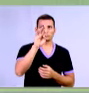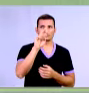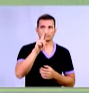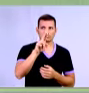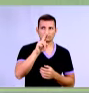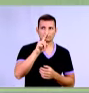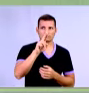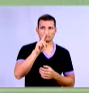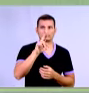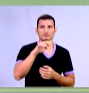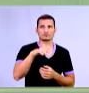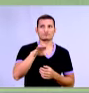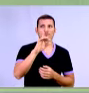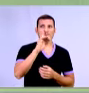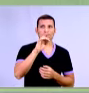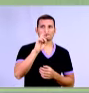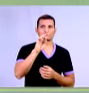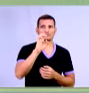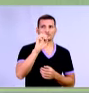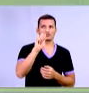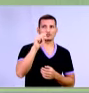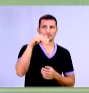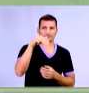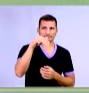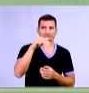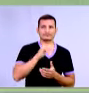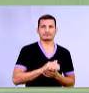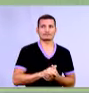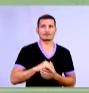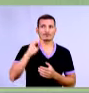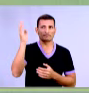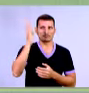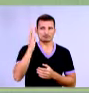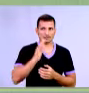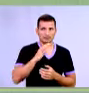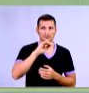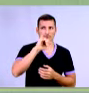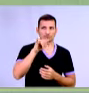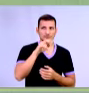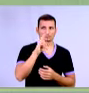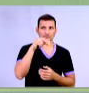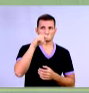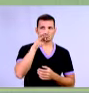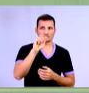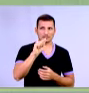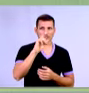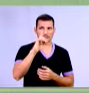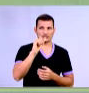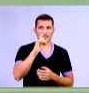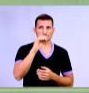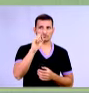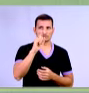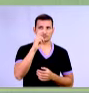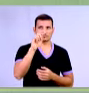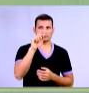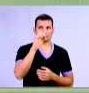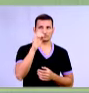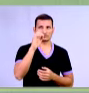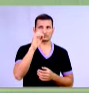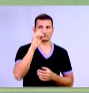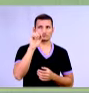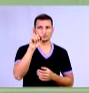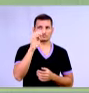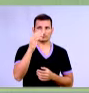Studio 12.04 e uma distribuição brasileira, Juntadados 5.04. Então, em várias